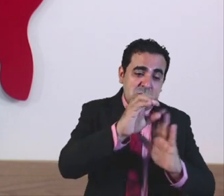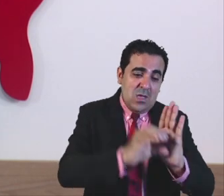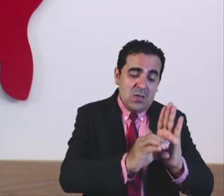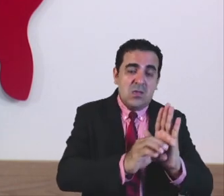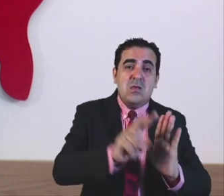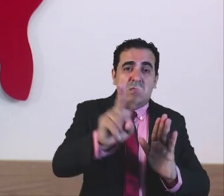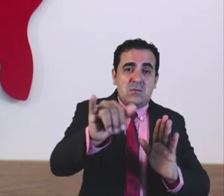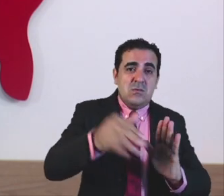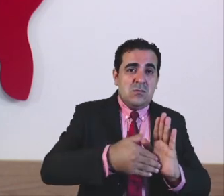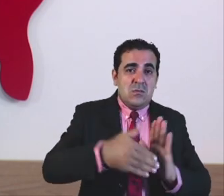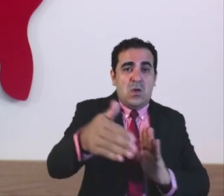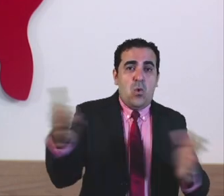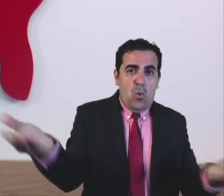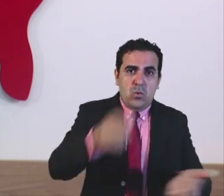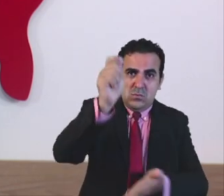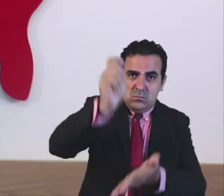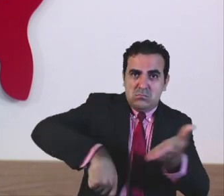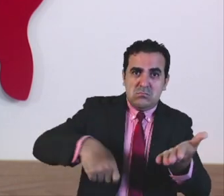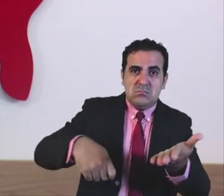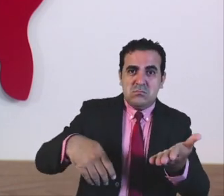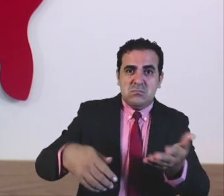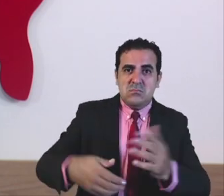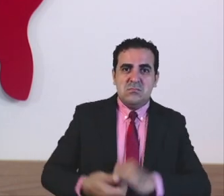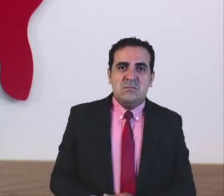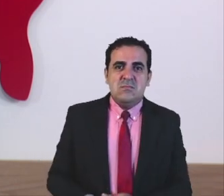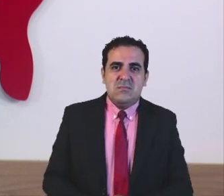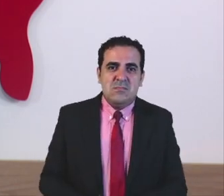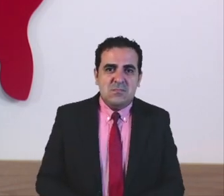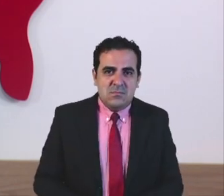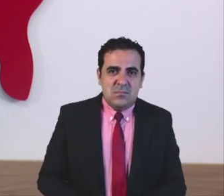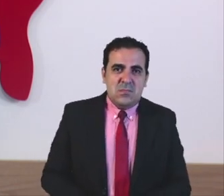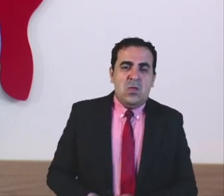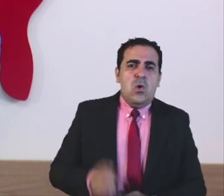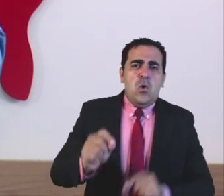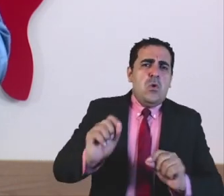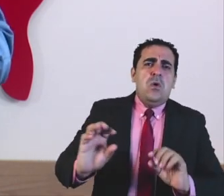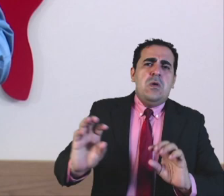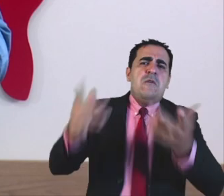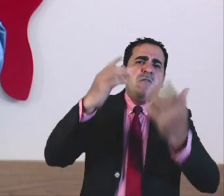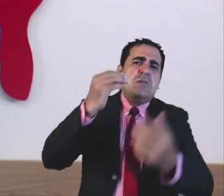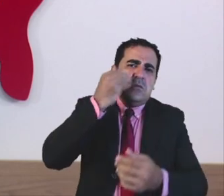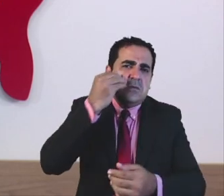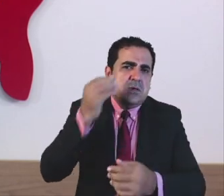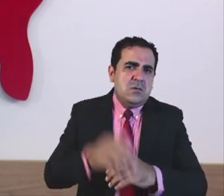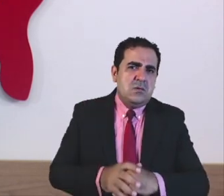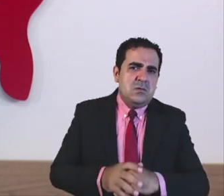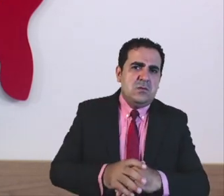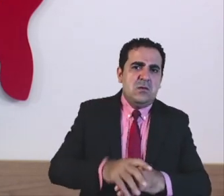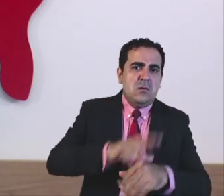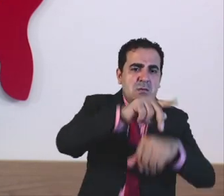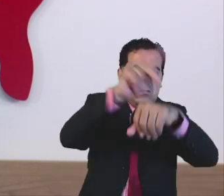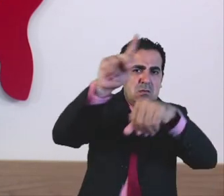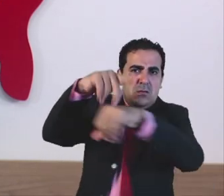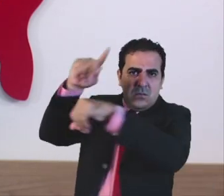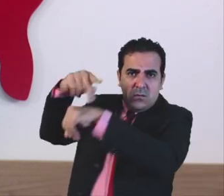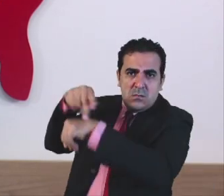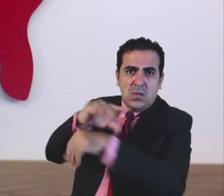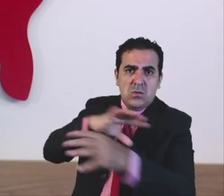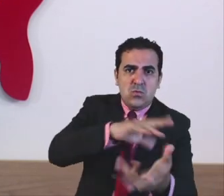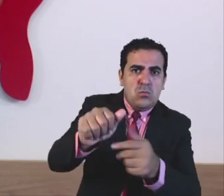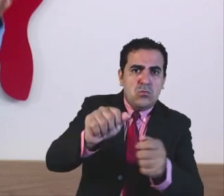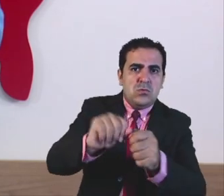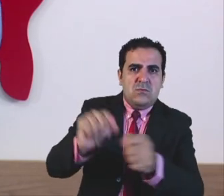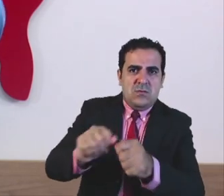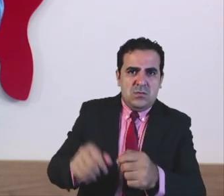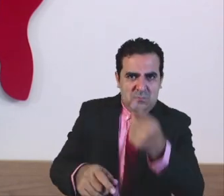decreto que assinei hoje O que é um evento teste? Vários países do mundo estão fazendo